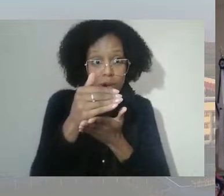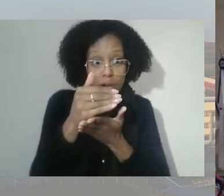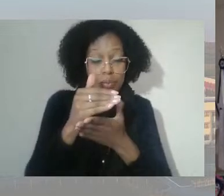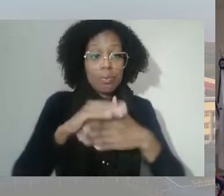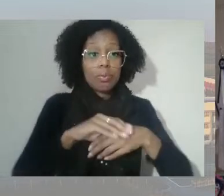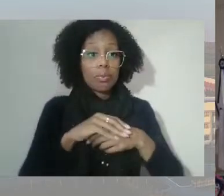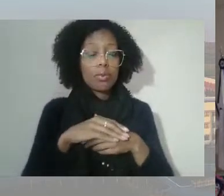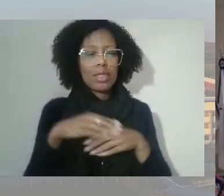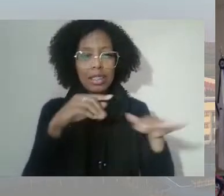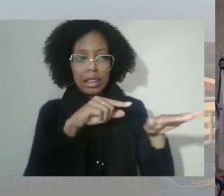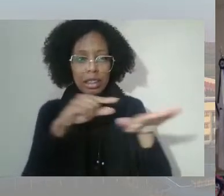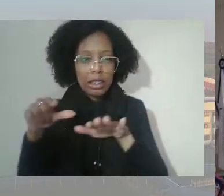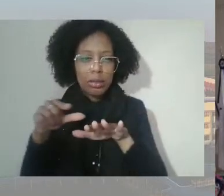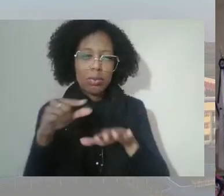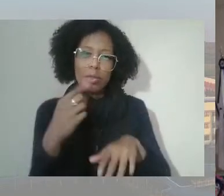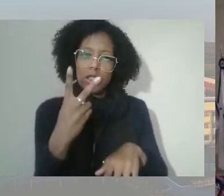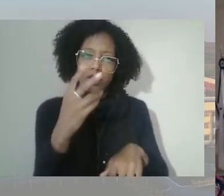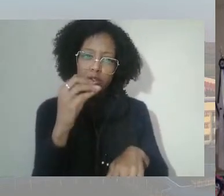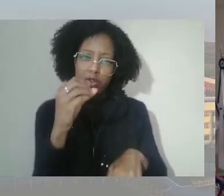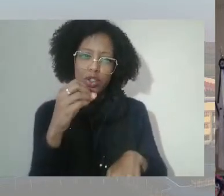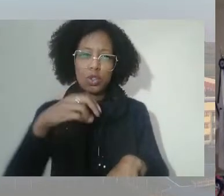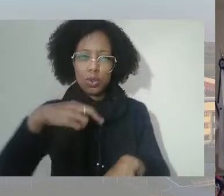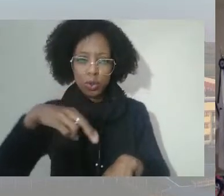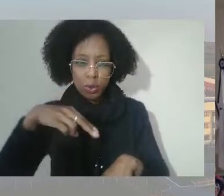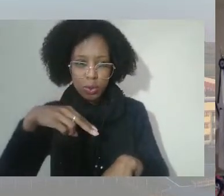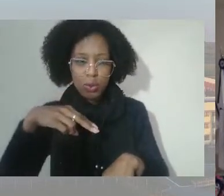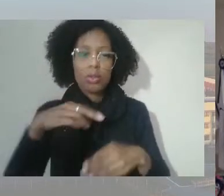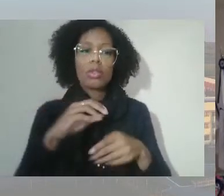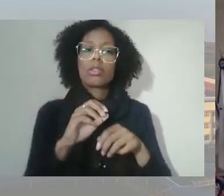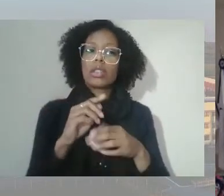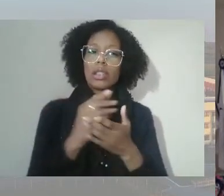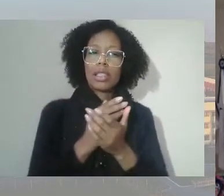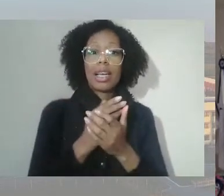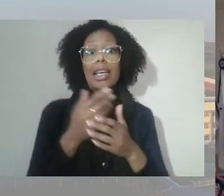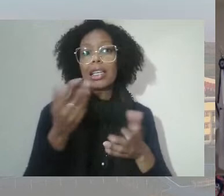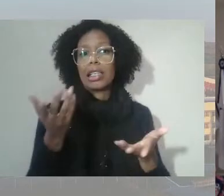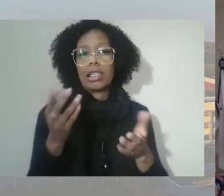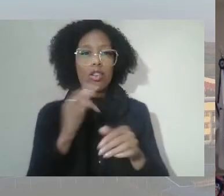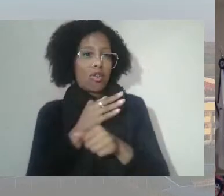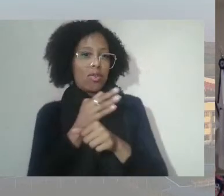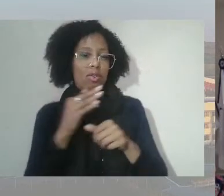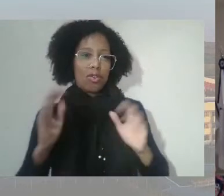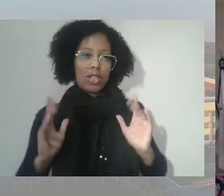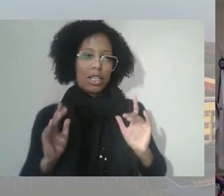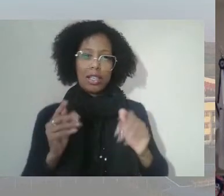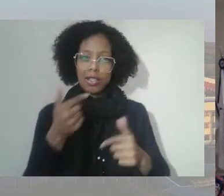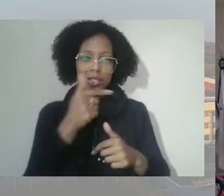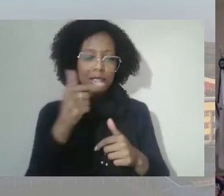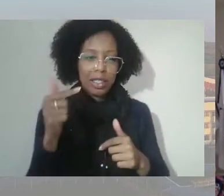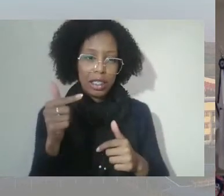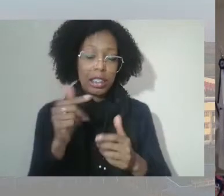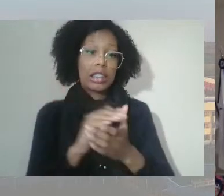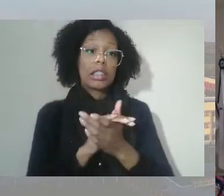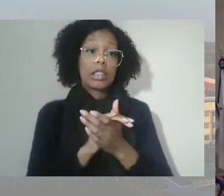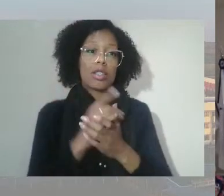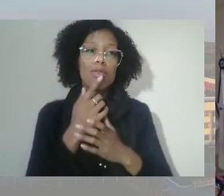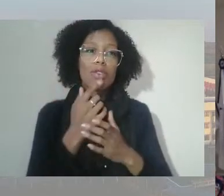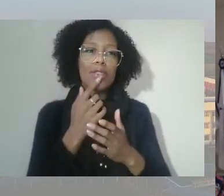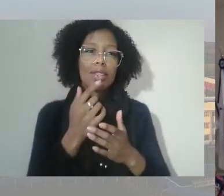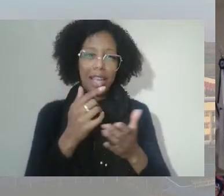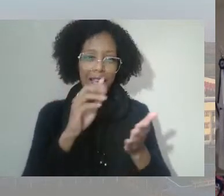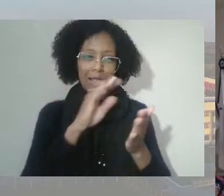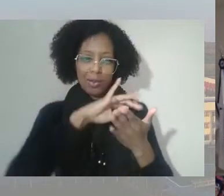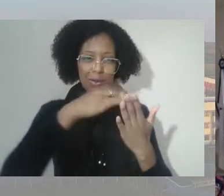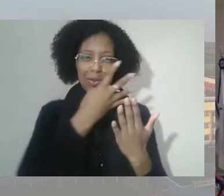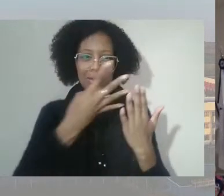na semana do dia 20 de novembro, que a gente escapa ali dos feriados que existem no mês de novembro. Então, essa já seria a primeira indicação,